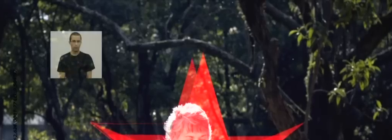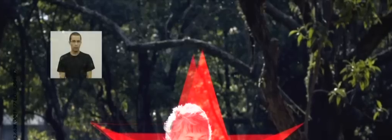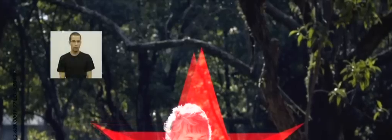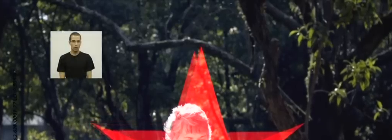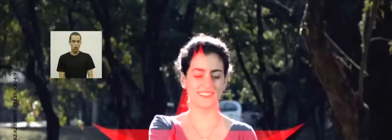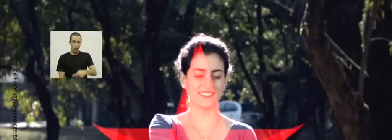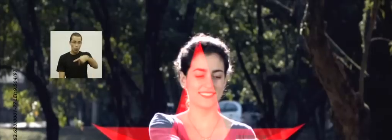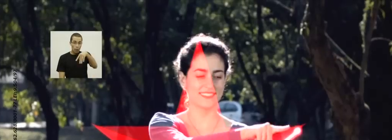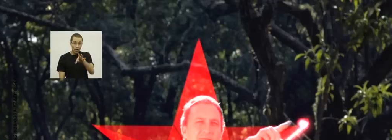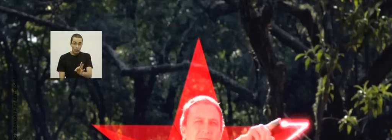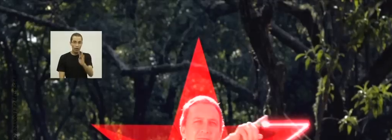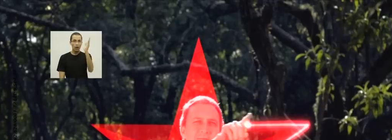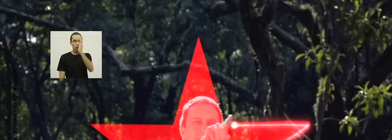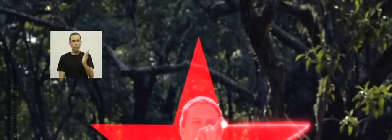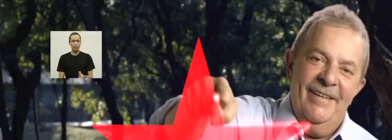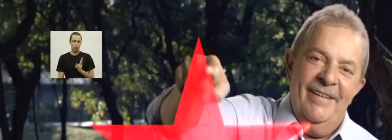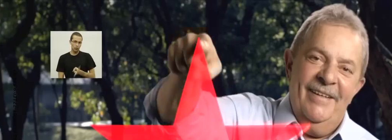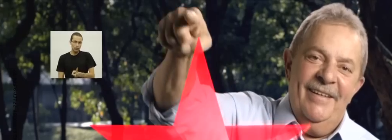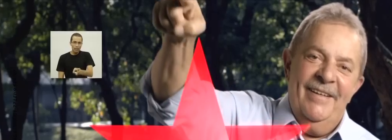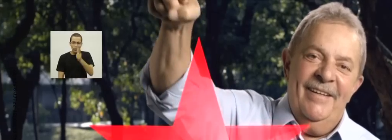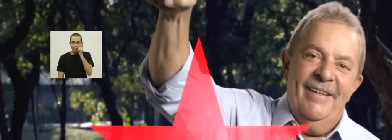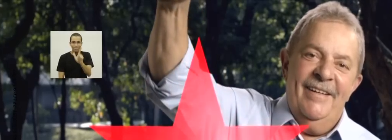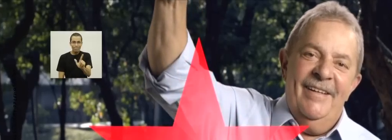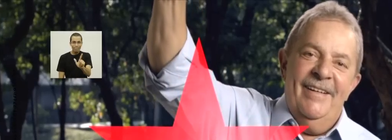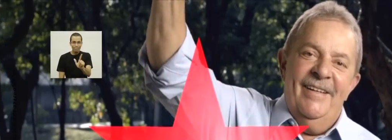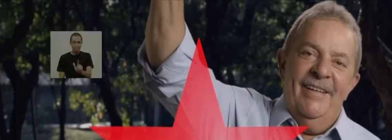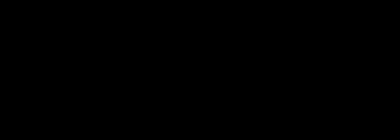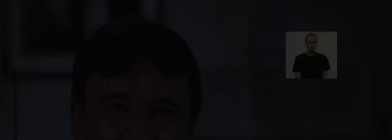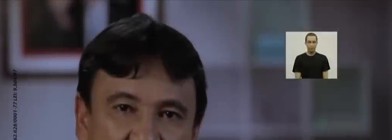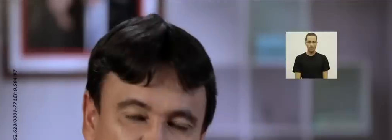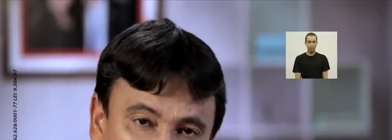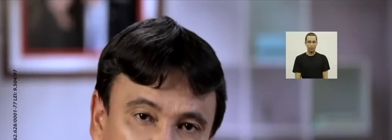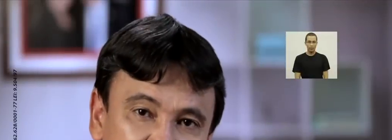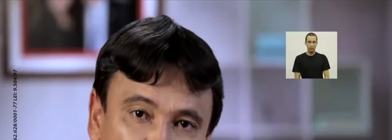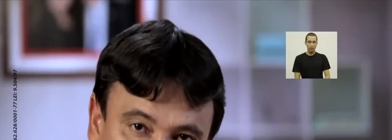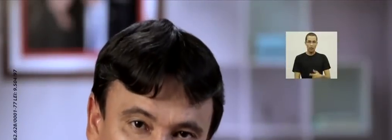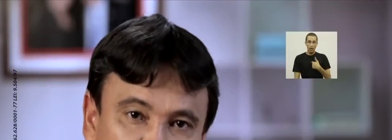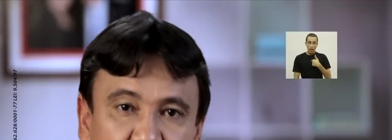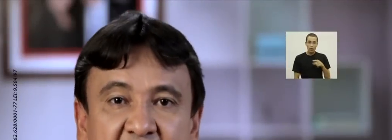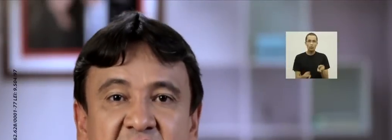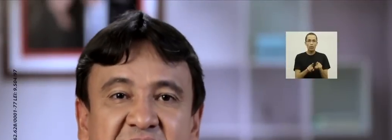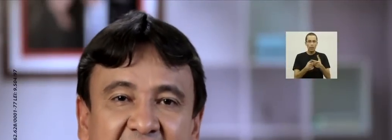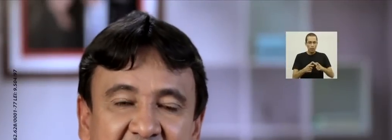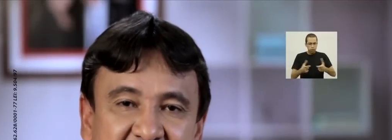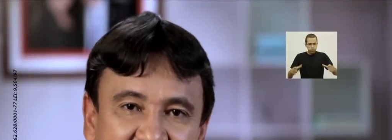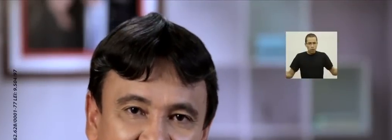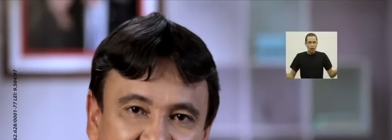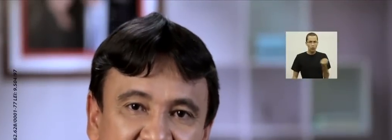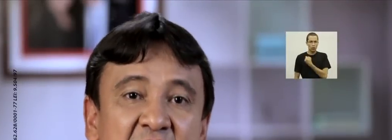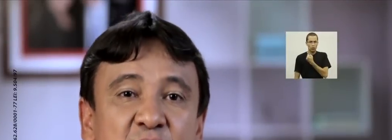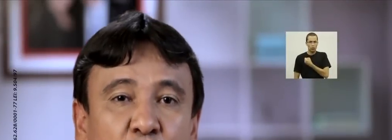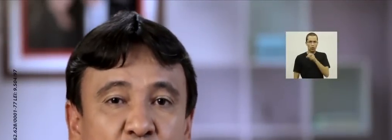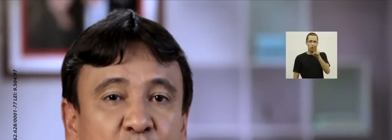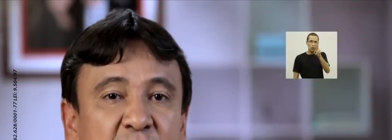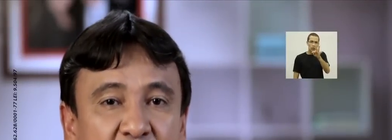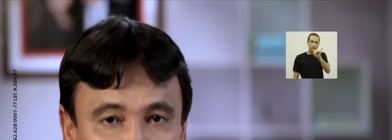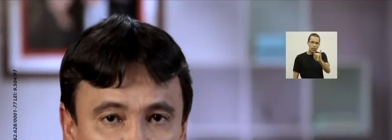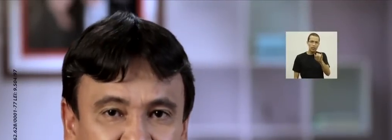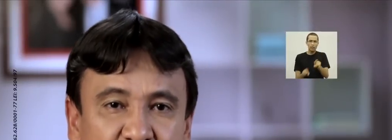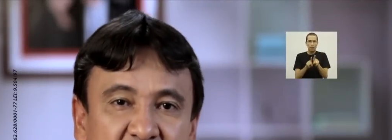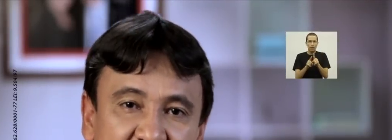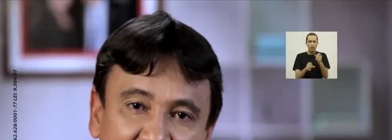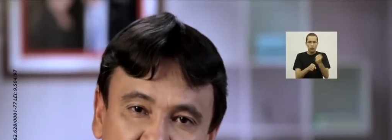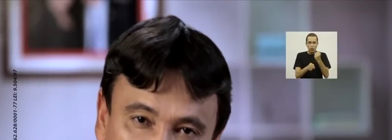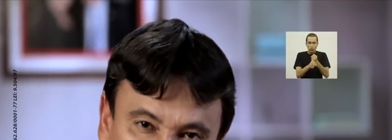Com o PT, o Brasil sempre ganhou. Eu vou ampliar o número de UTIs credenciadas e construir